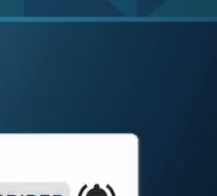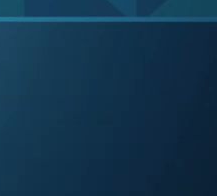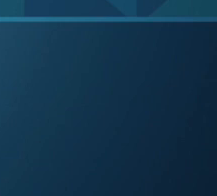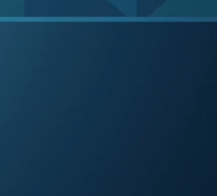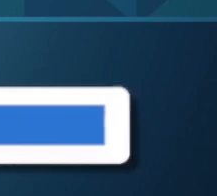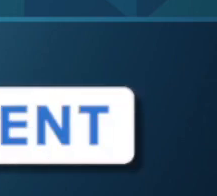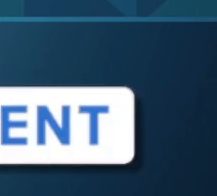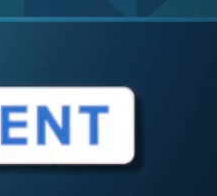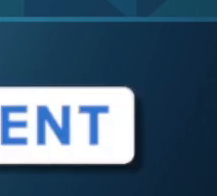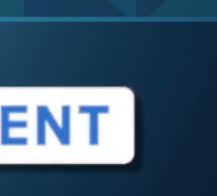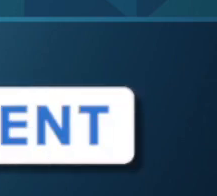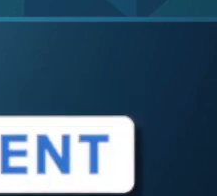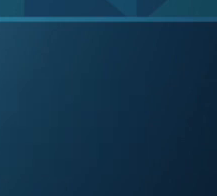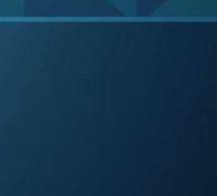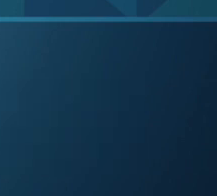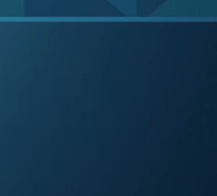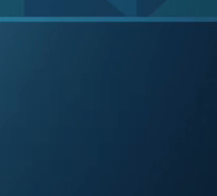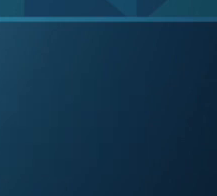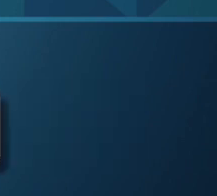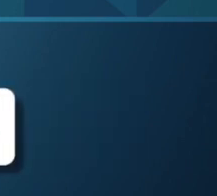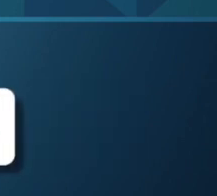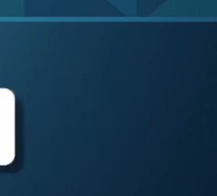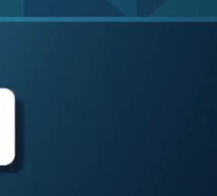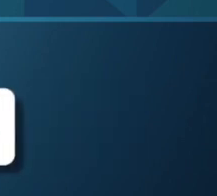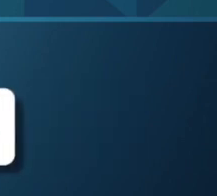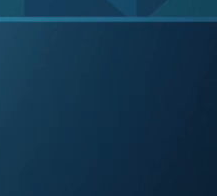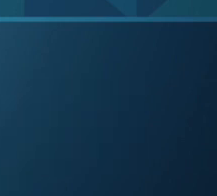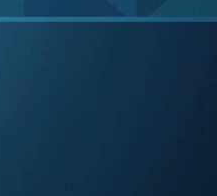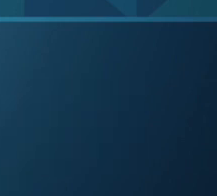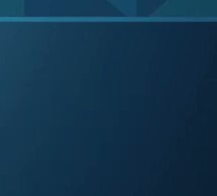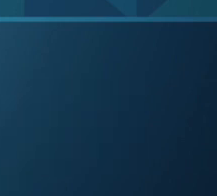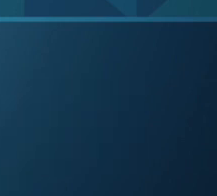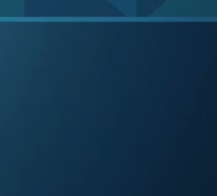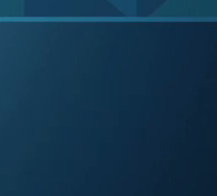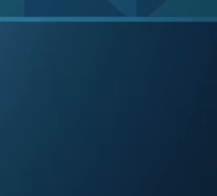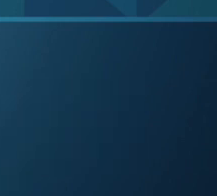notifikasaun. Fo komentariu no fahetutang ba media sosial siraseluk.